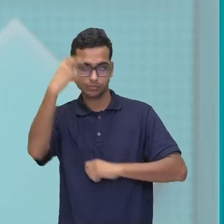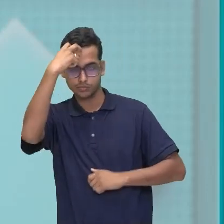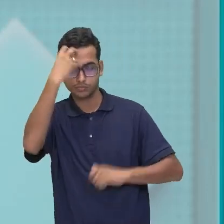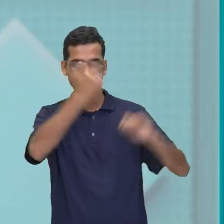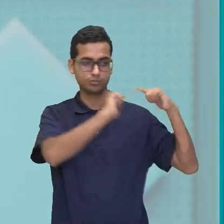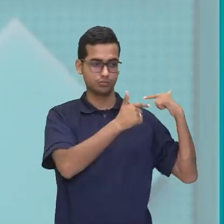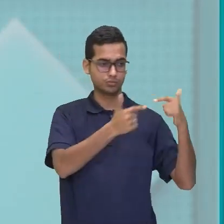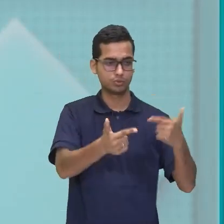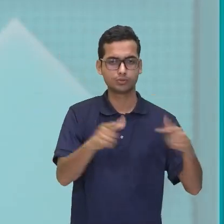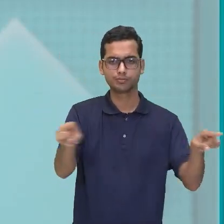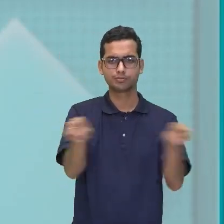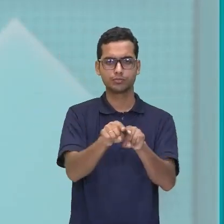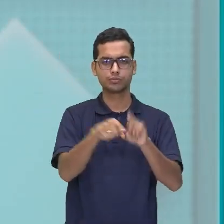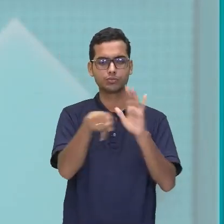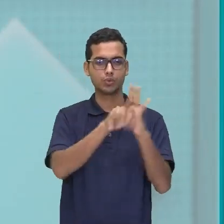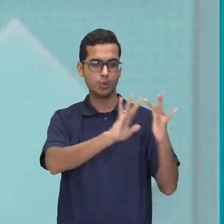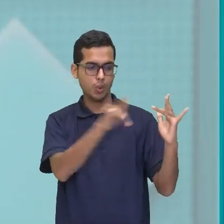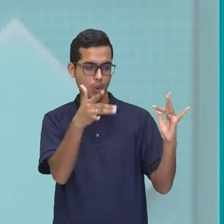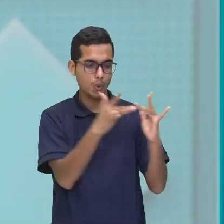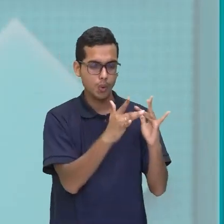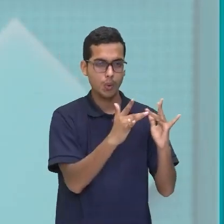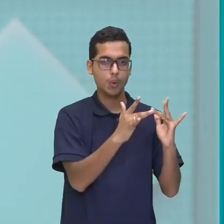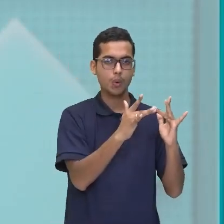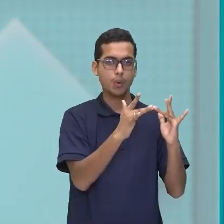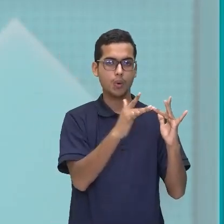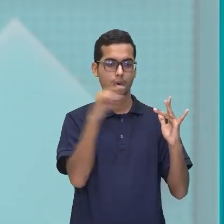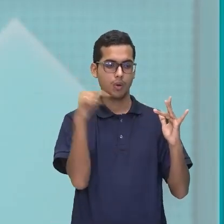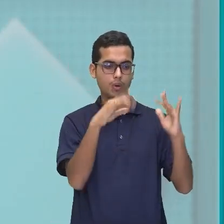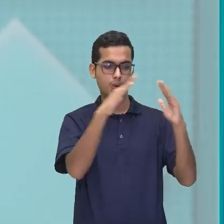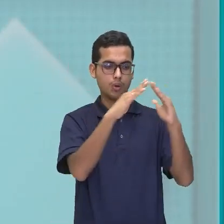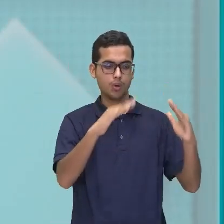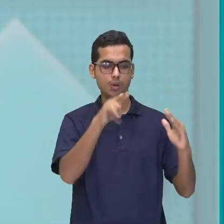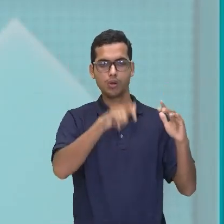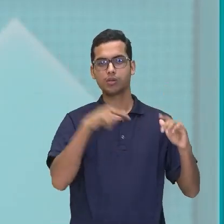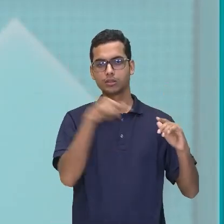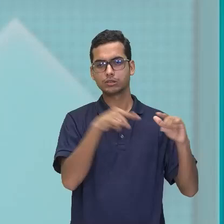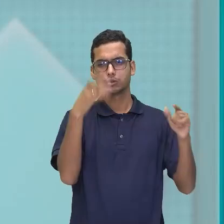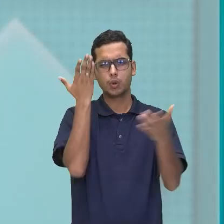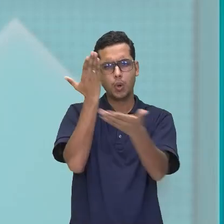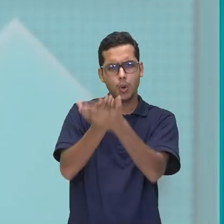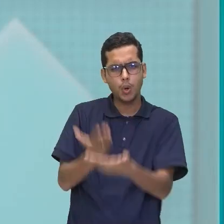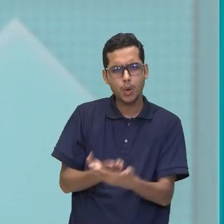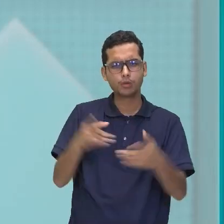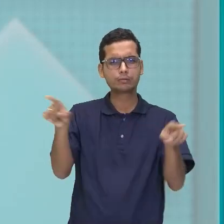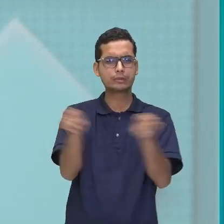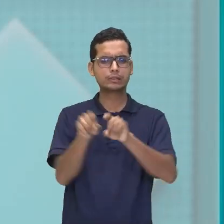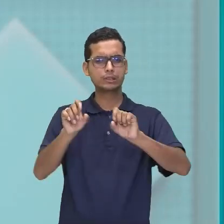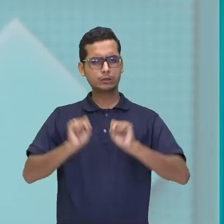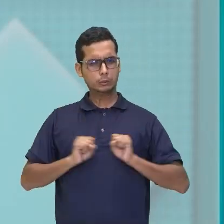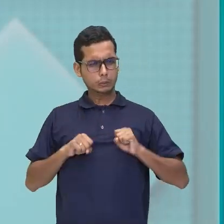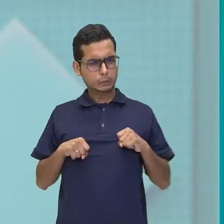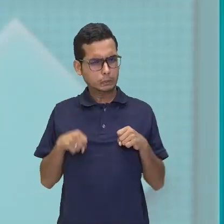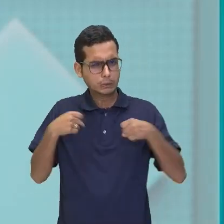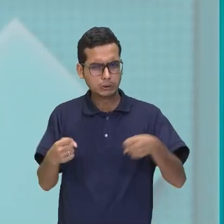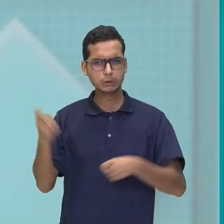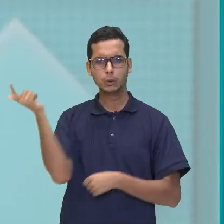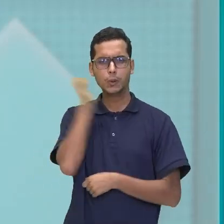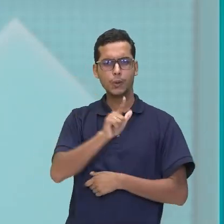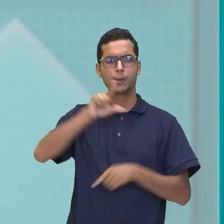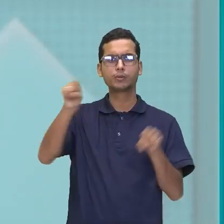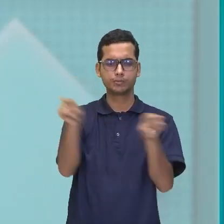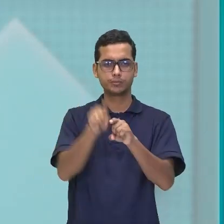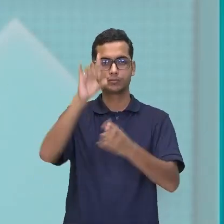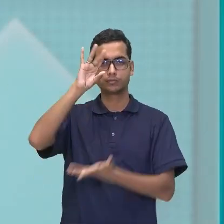tradição. O clássico vai para uma academia. Qualquer pessoa que estude, que se dedique àquilo ali, ele vai